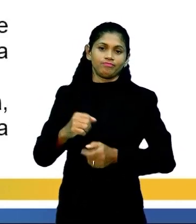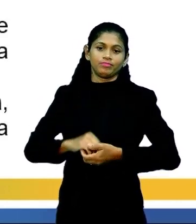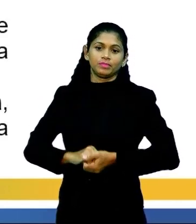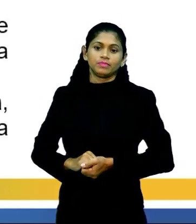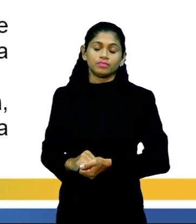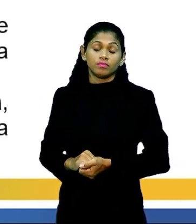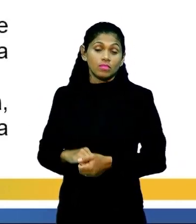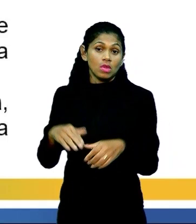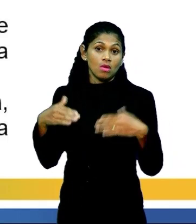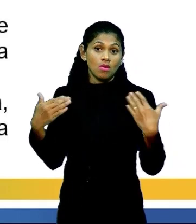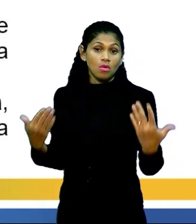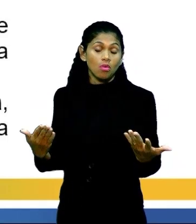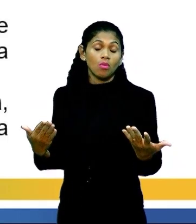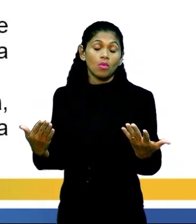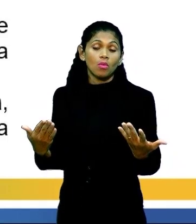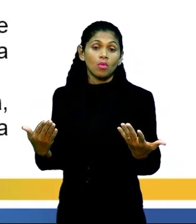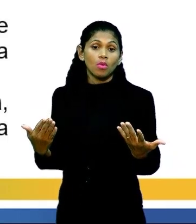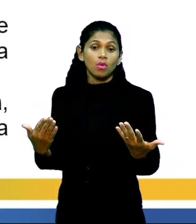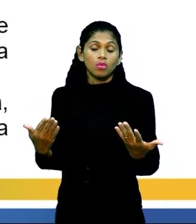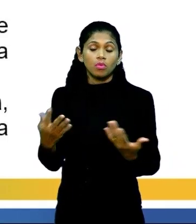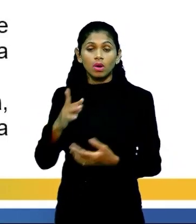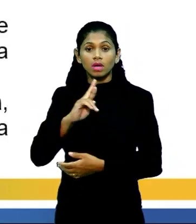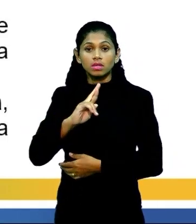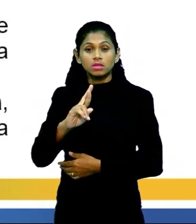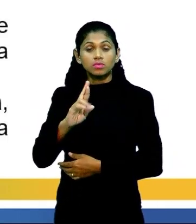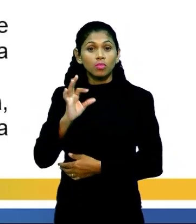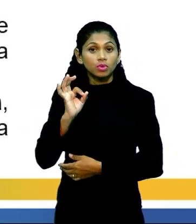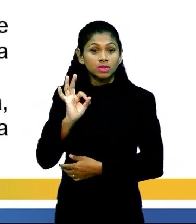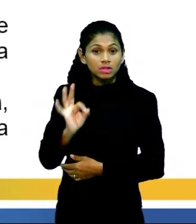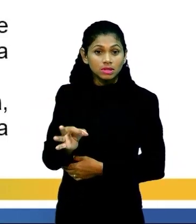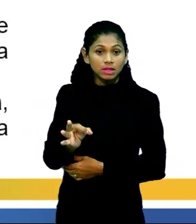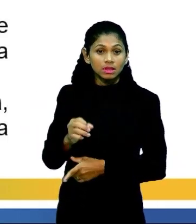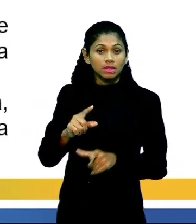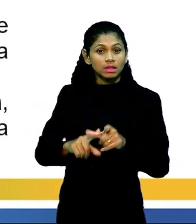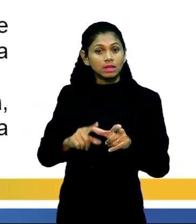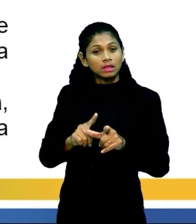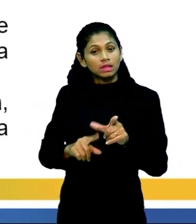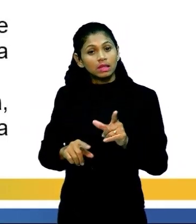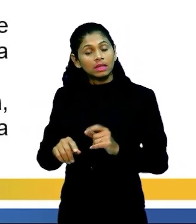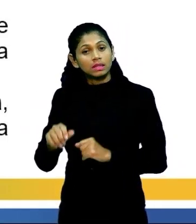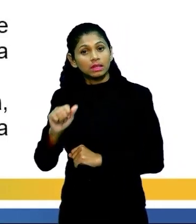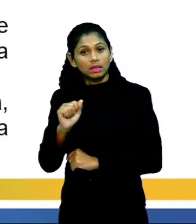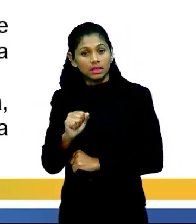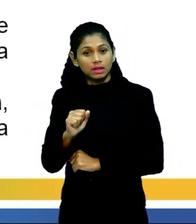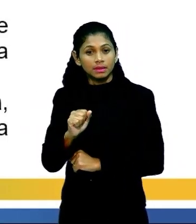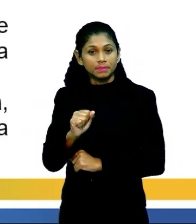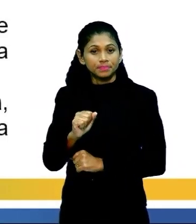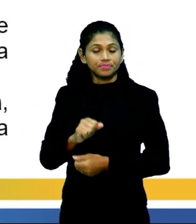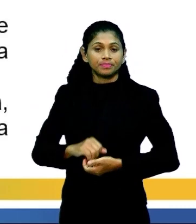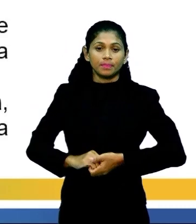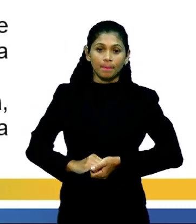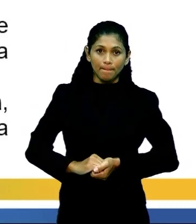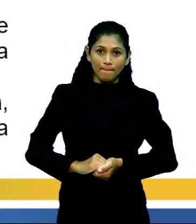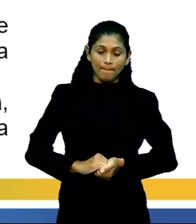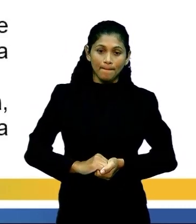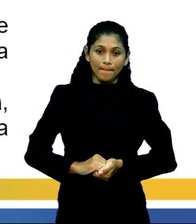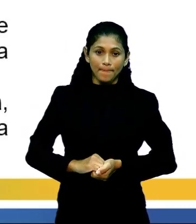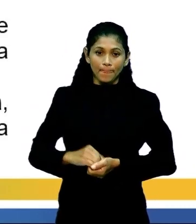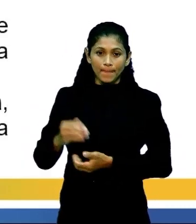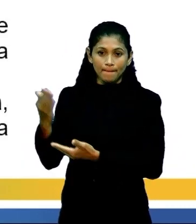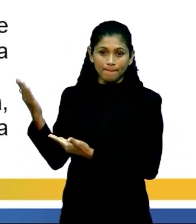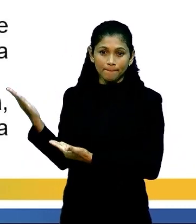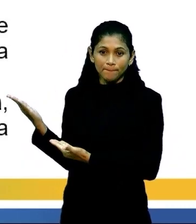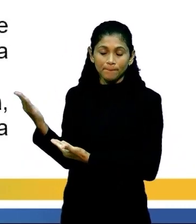a alternativa correspondente? Nós temos ali na letra A, o livro de Susan prova que há muitas maneiras pelas quais